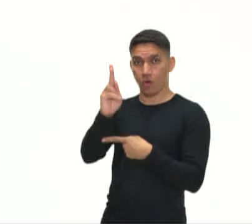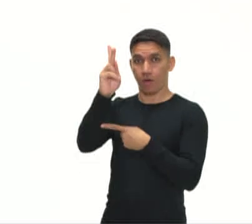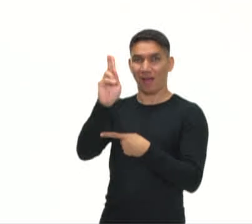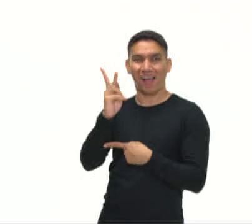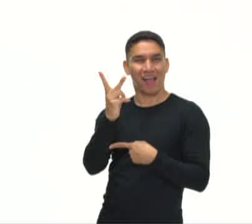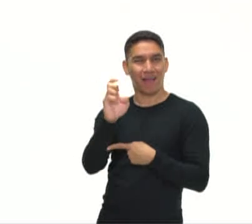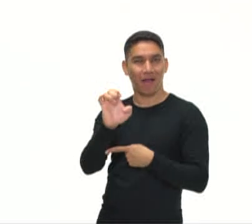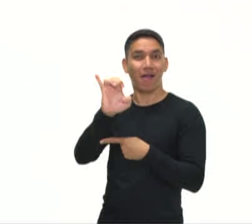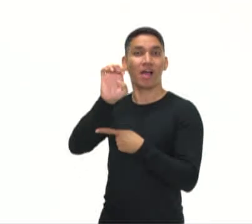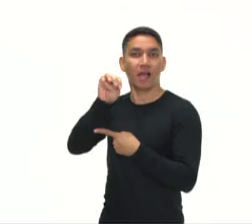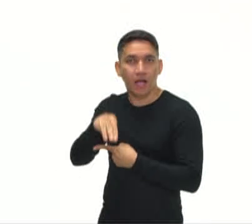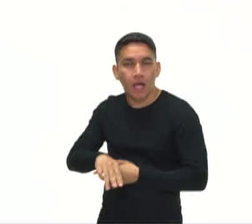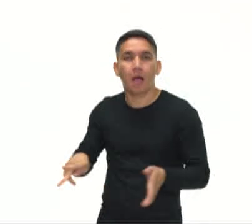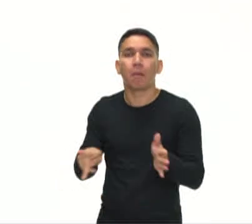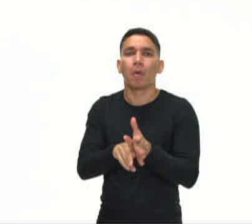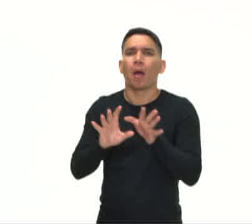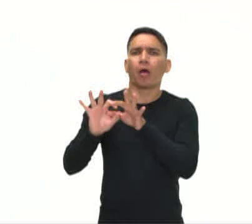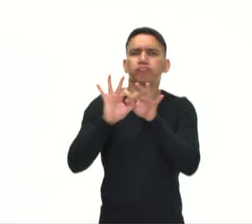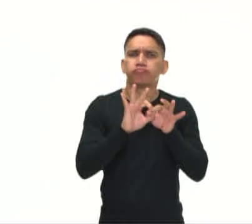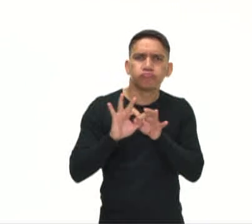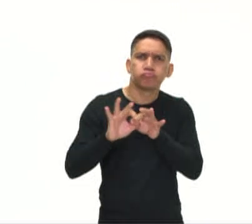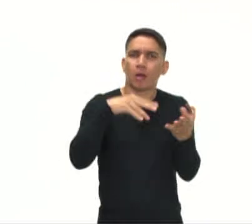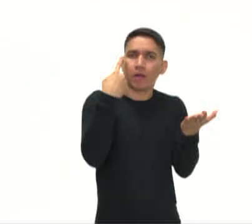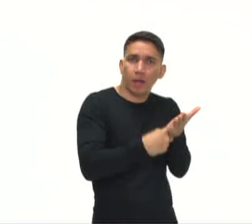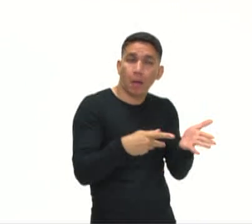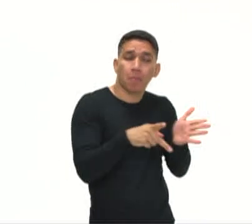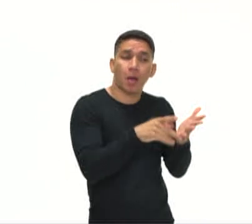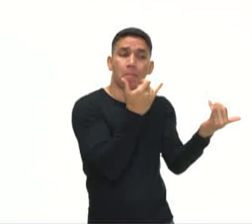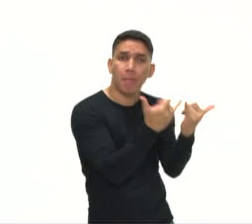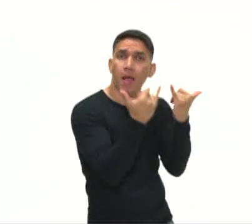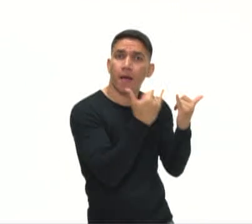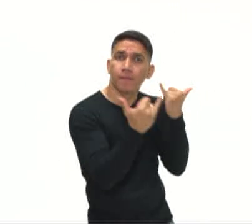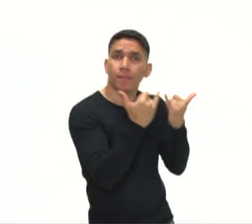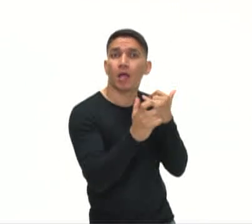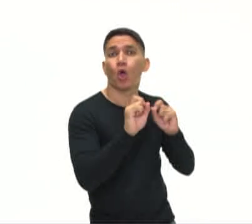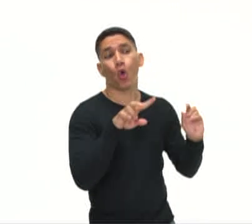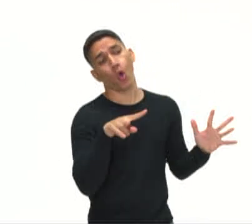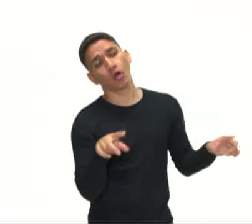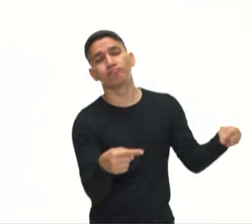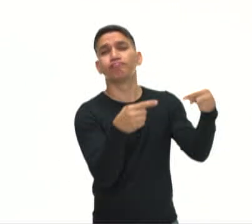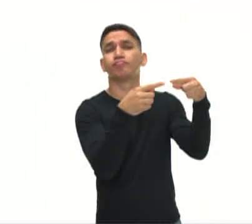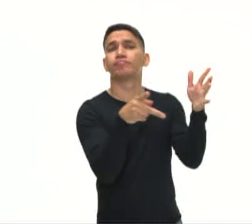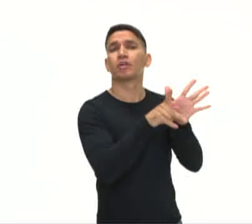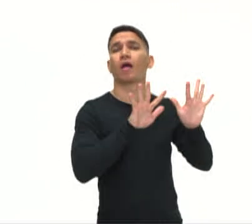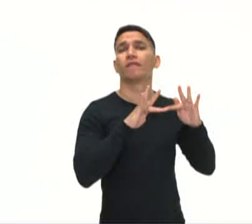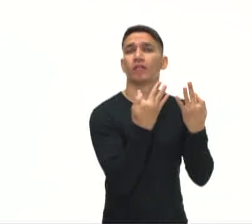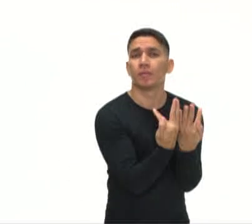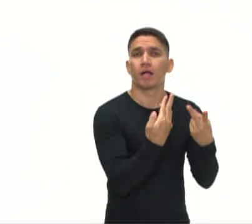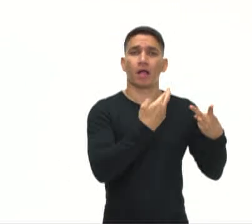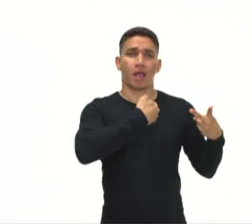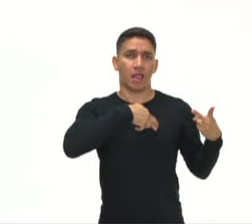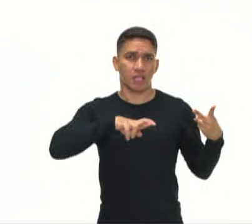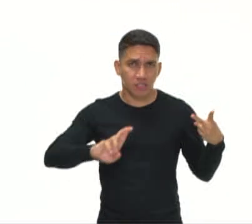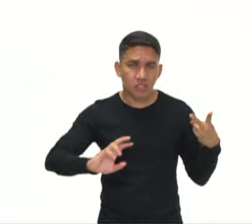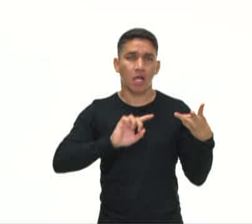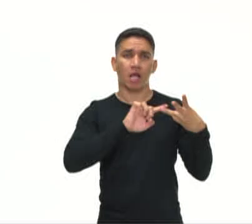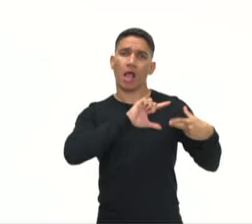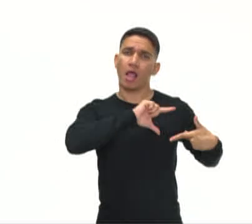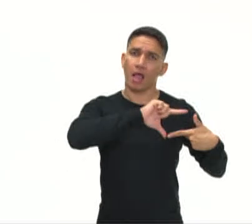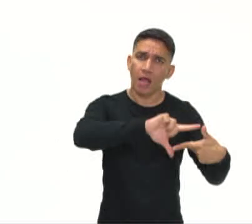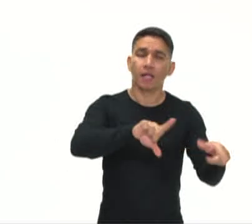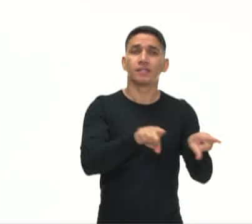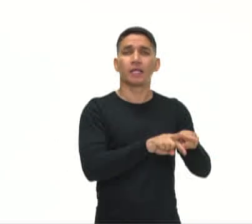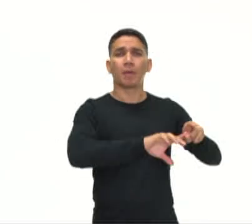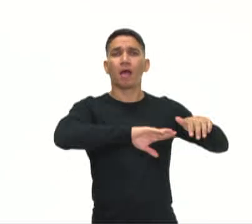solidariedade mecânica é marcada pela semelhança ou identificação através da família, religião, tradição